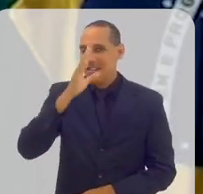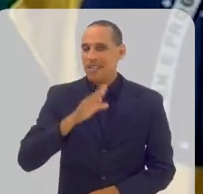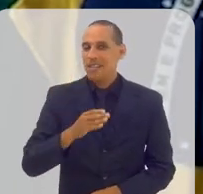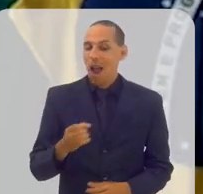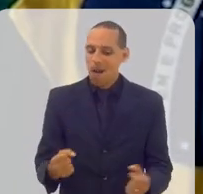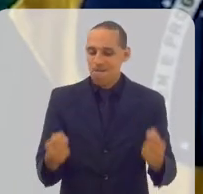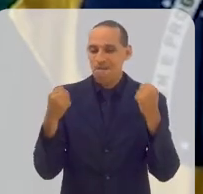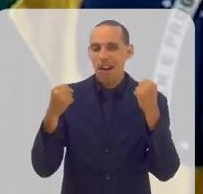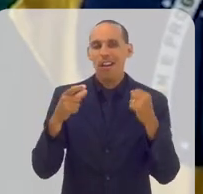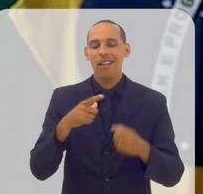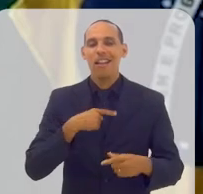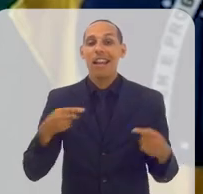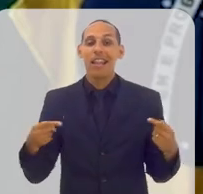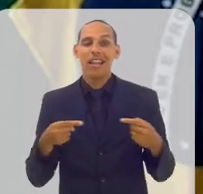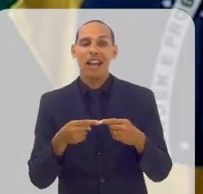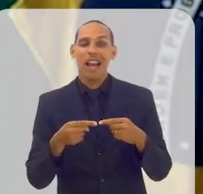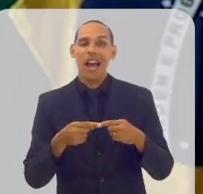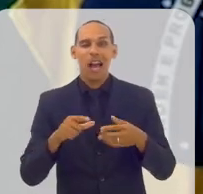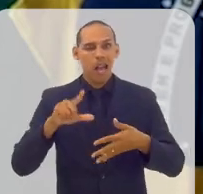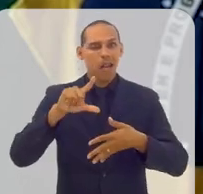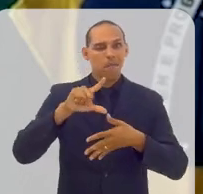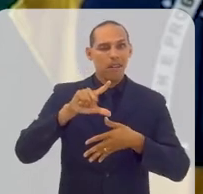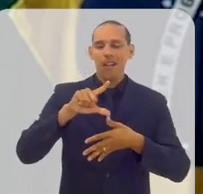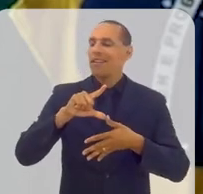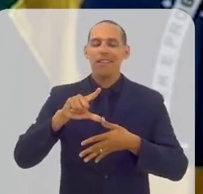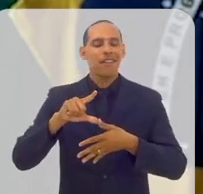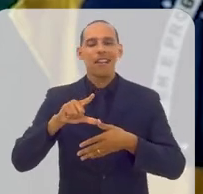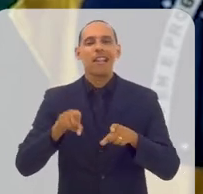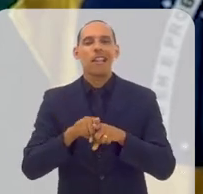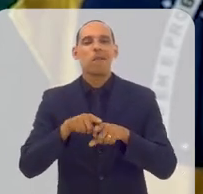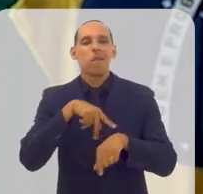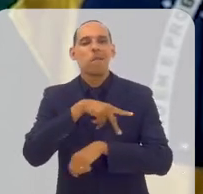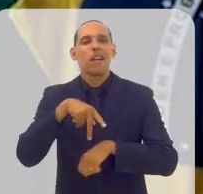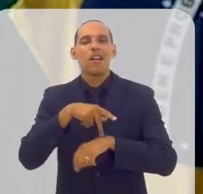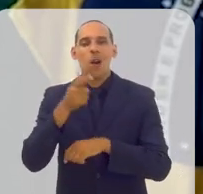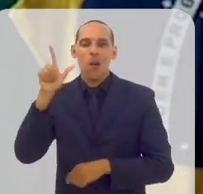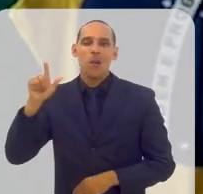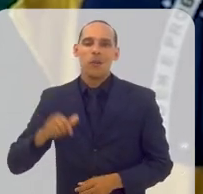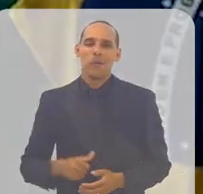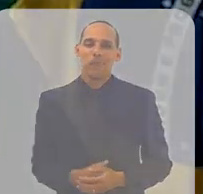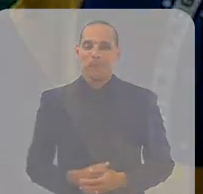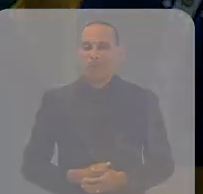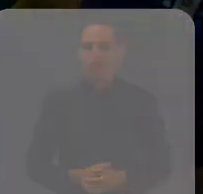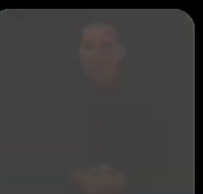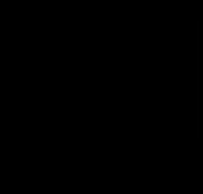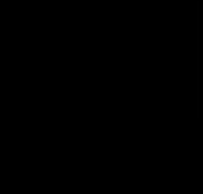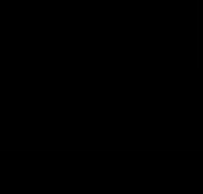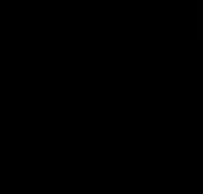Brasil, não só em relação à América Latina, mas em relação aos demais países,